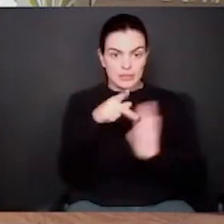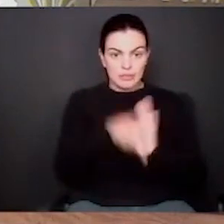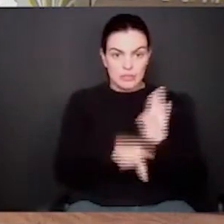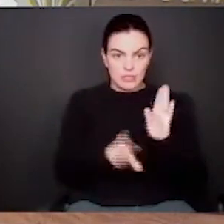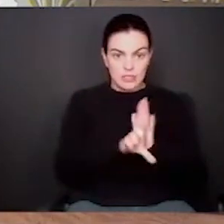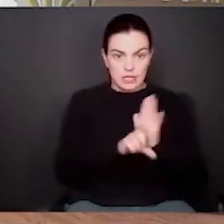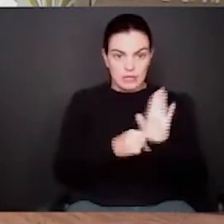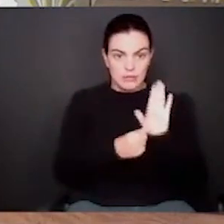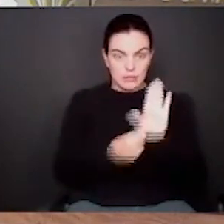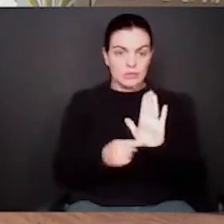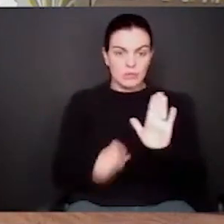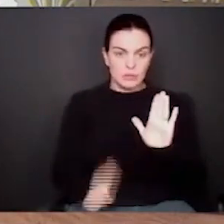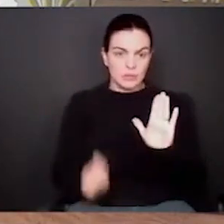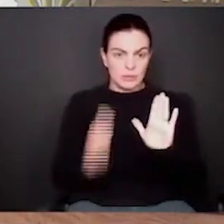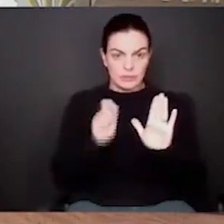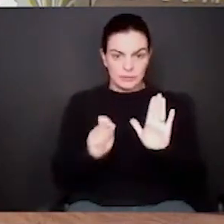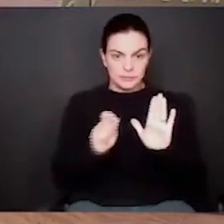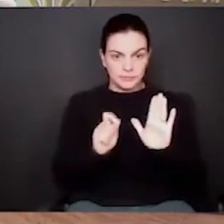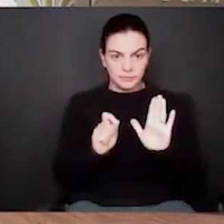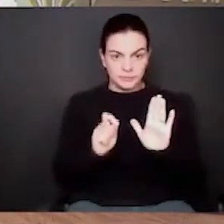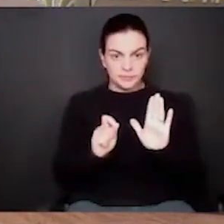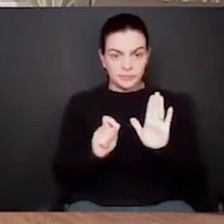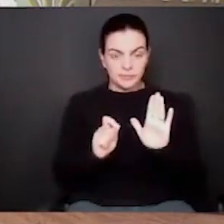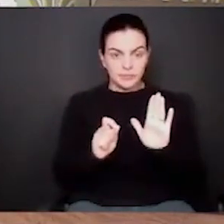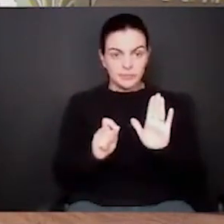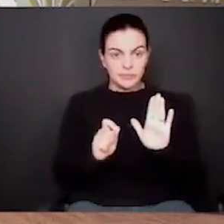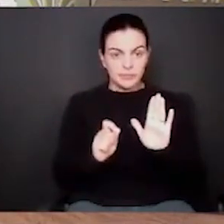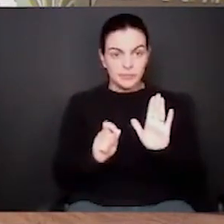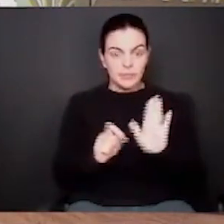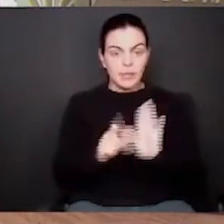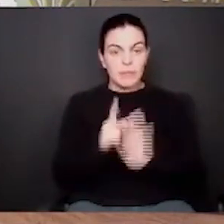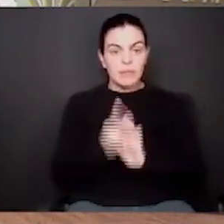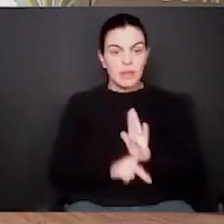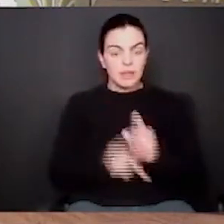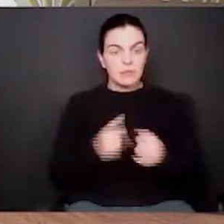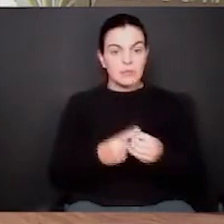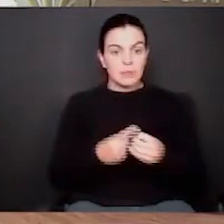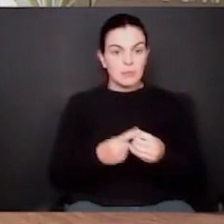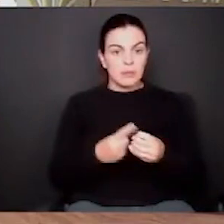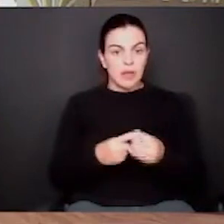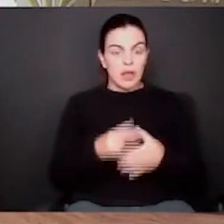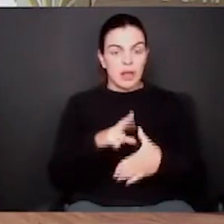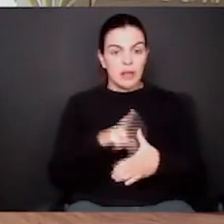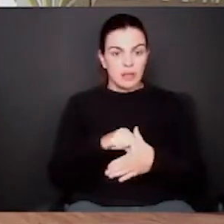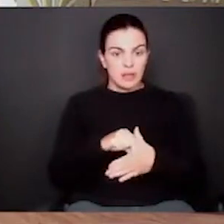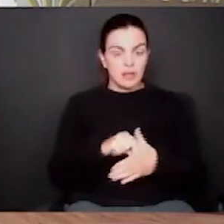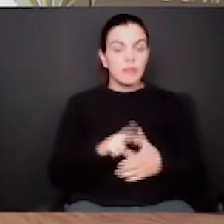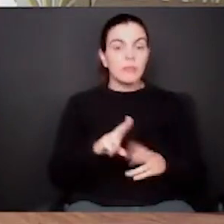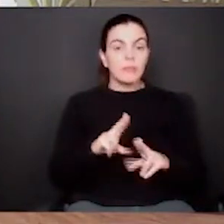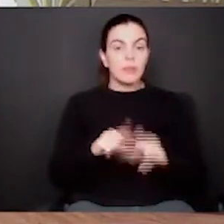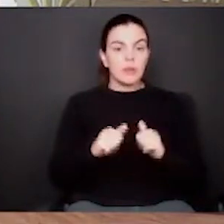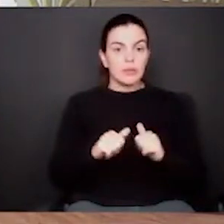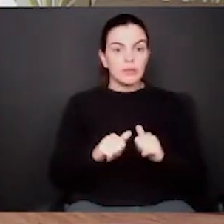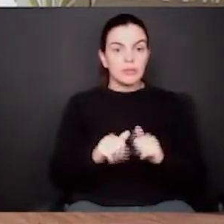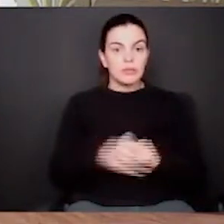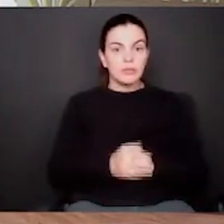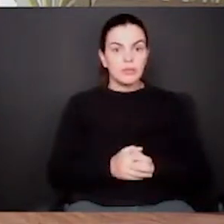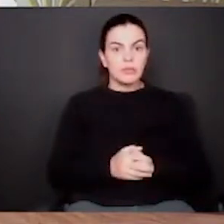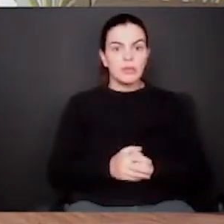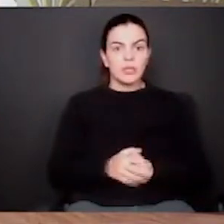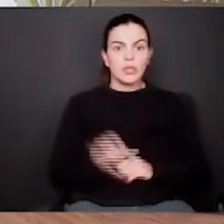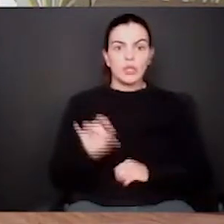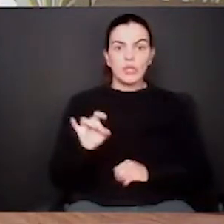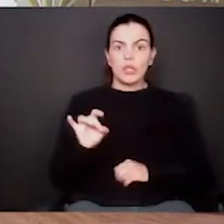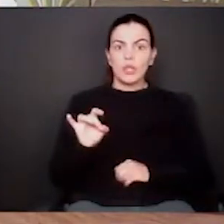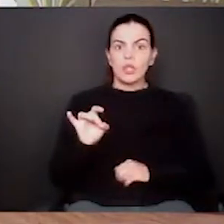contempla o plano municipal como anexo, portanto, parte integrante da lei. Senhor presidente, eu queria só fazer os agradecimentos finais. Posso